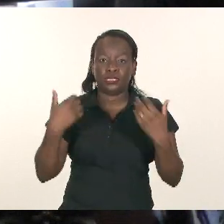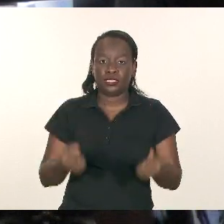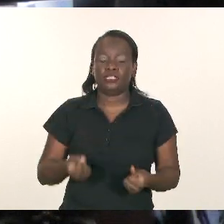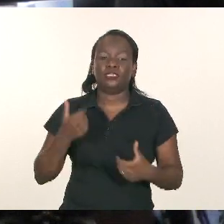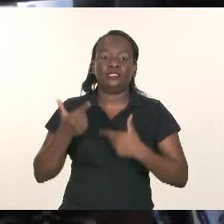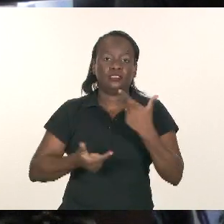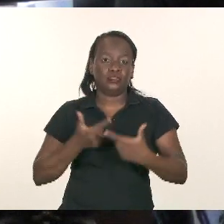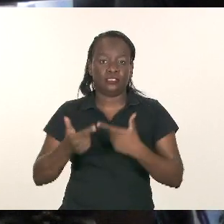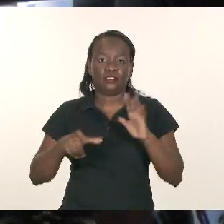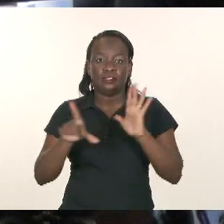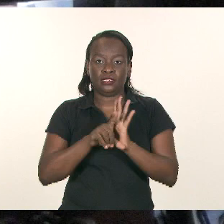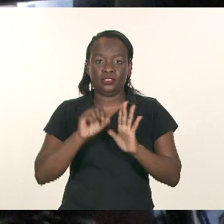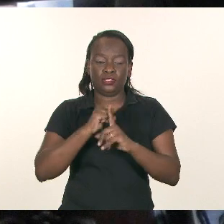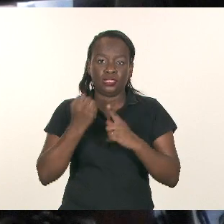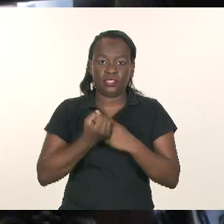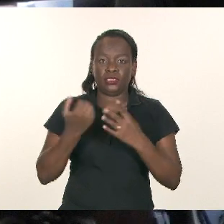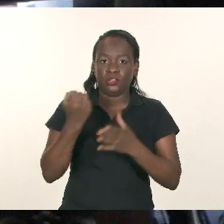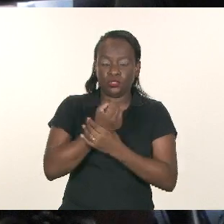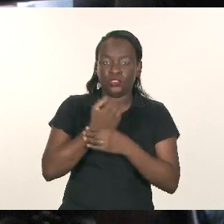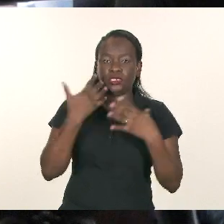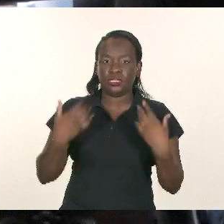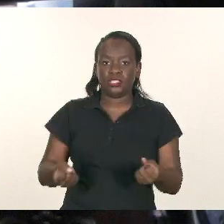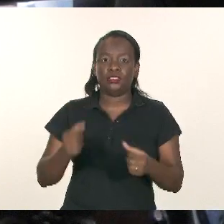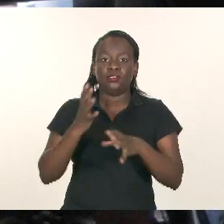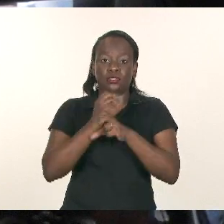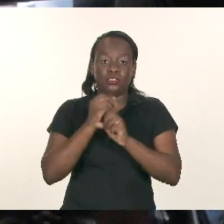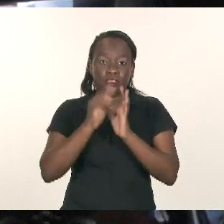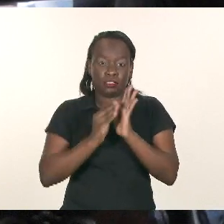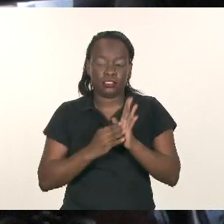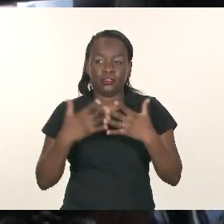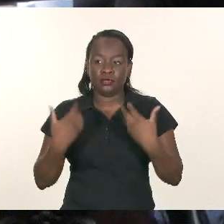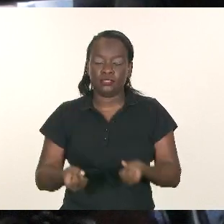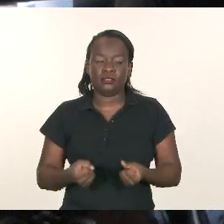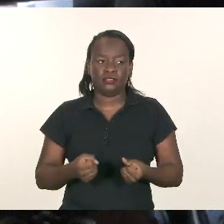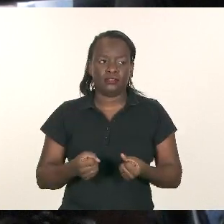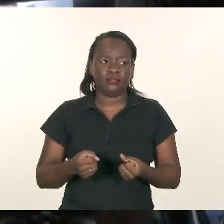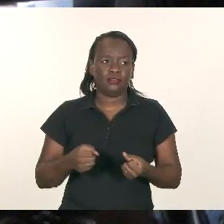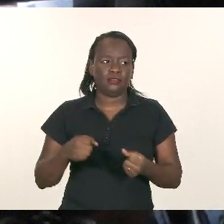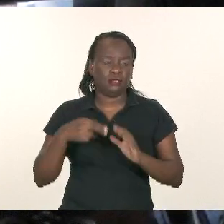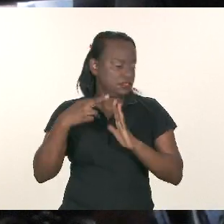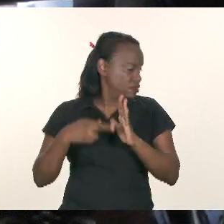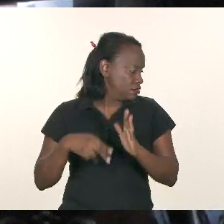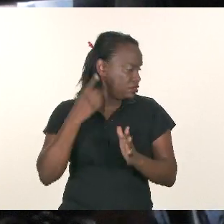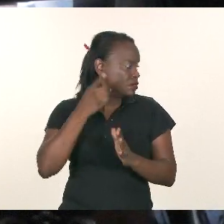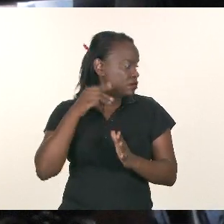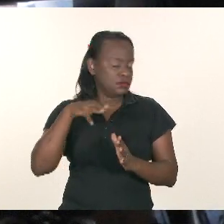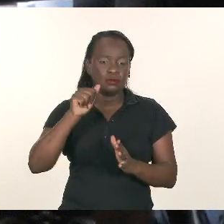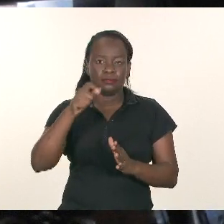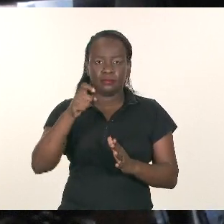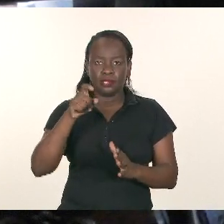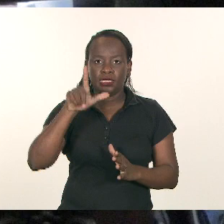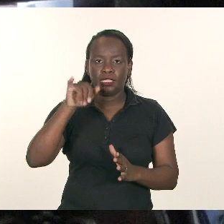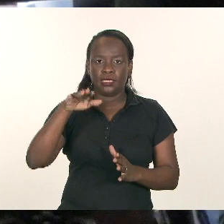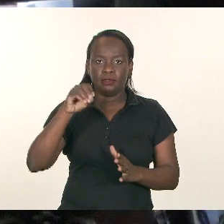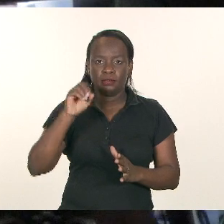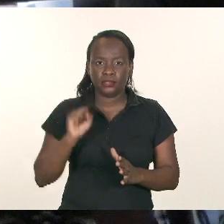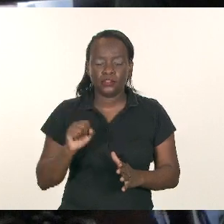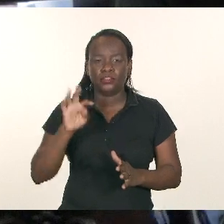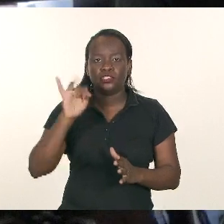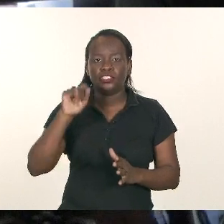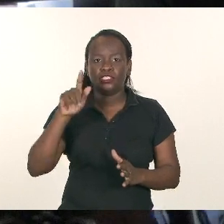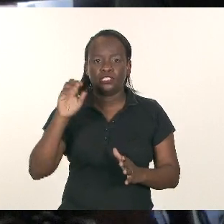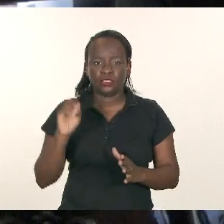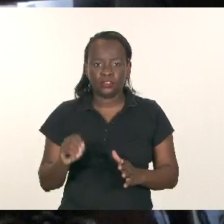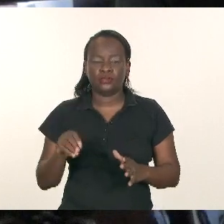trabalho, legislação social e seguridade social favorável, de orçamento favorável. Relatores, deputado Max Lemos, Thiago Pampolha, Bruno Dauara e